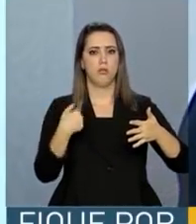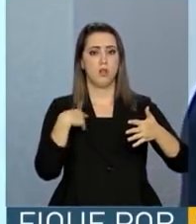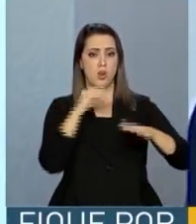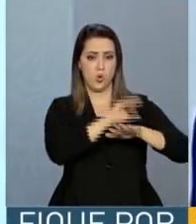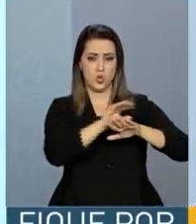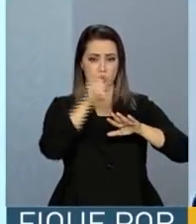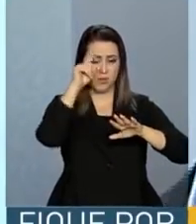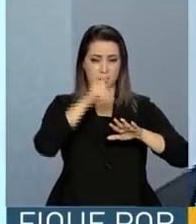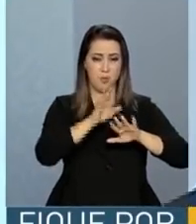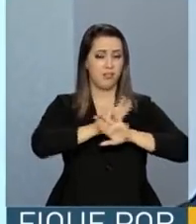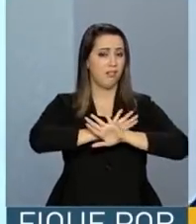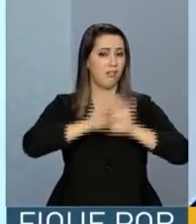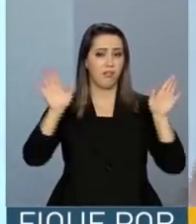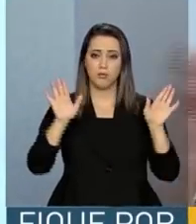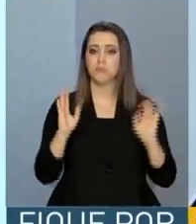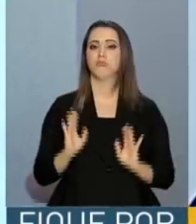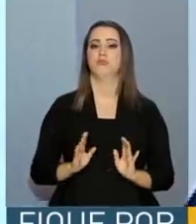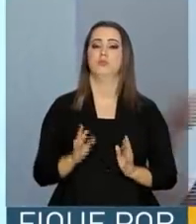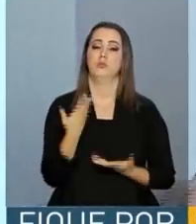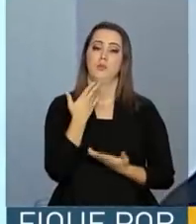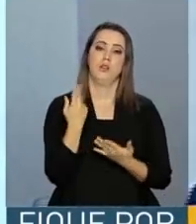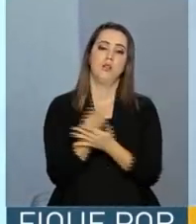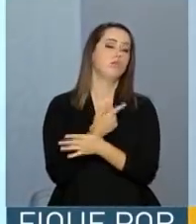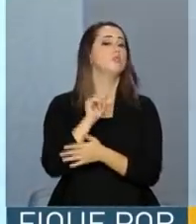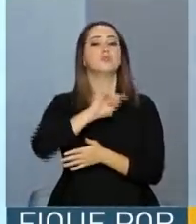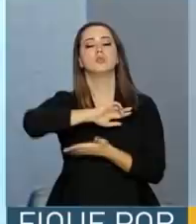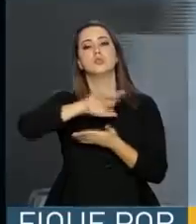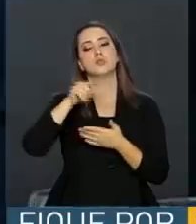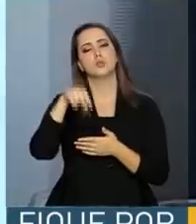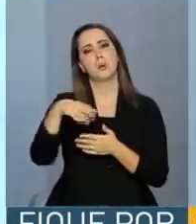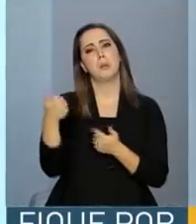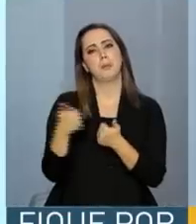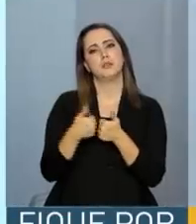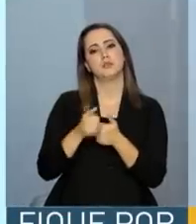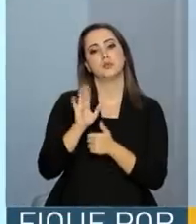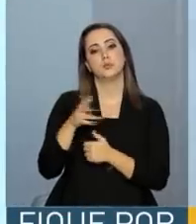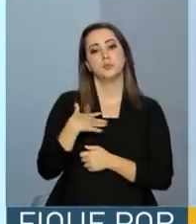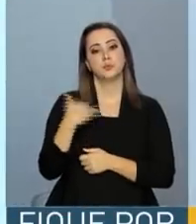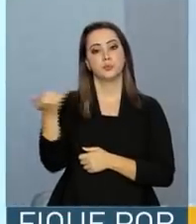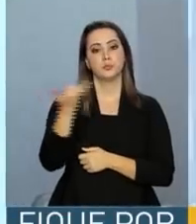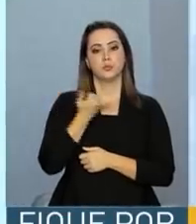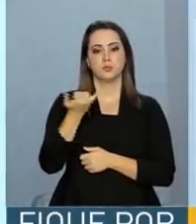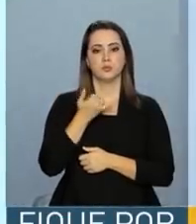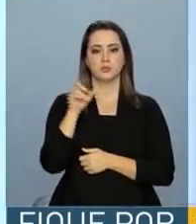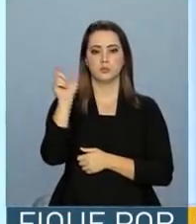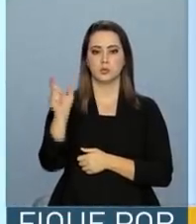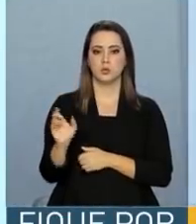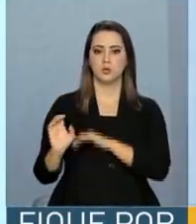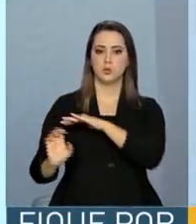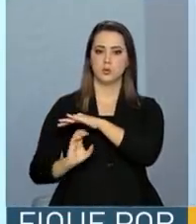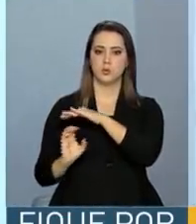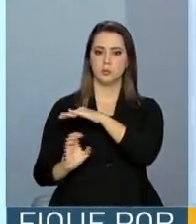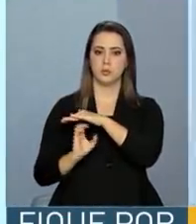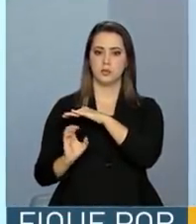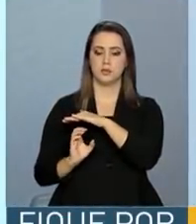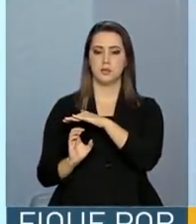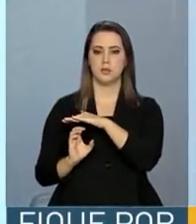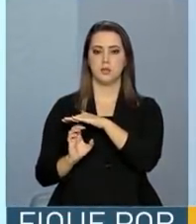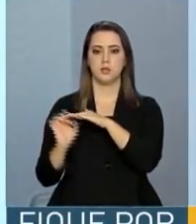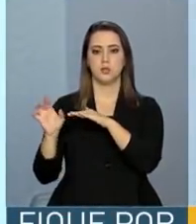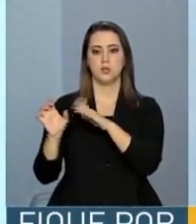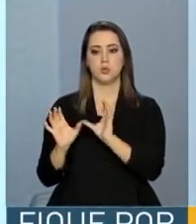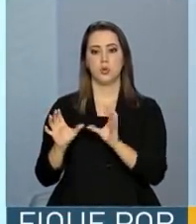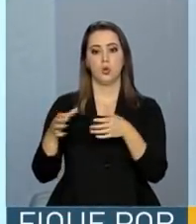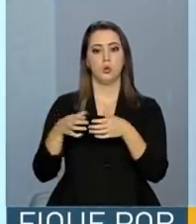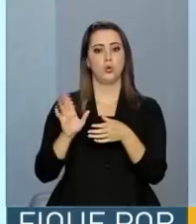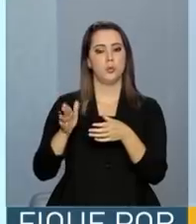e de fato isso aconteceu ainda recentemente eu ouvia de um empresário varejista que só na